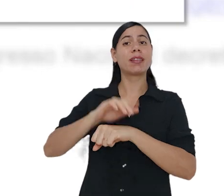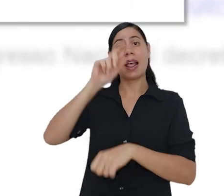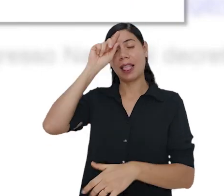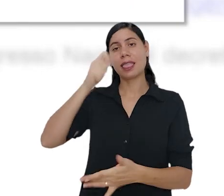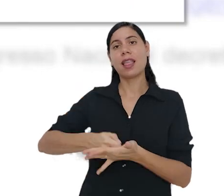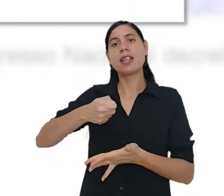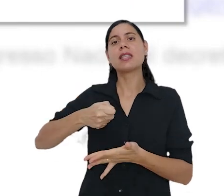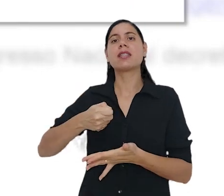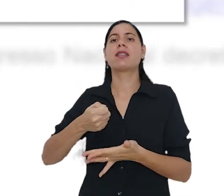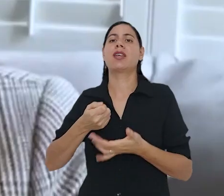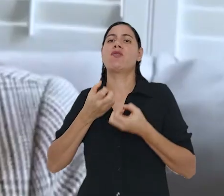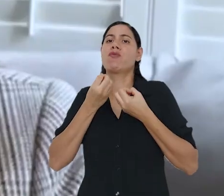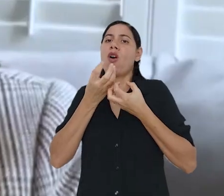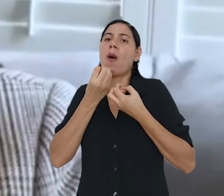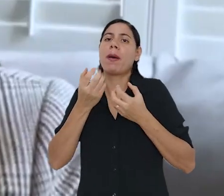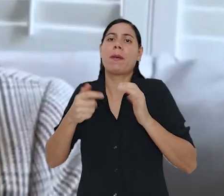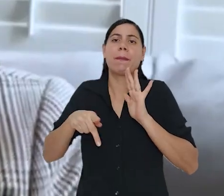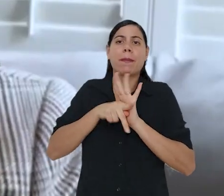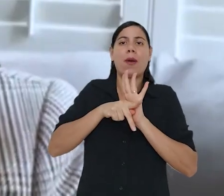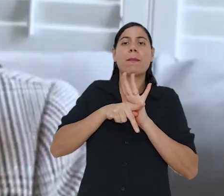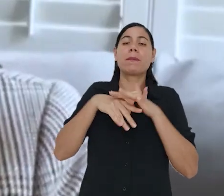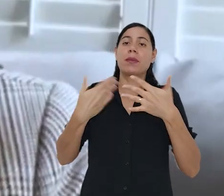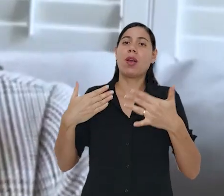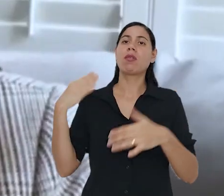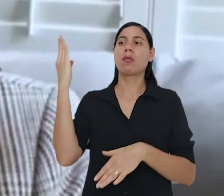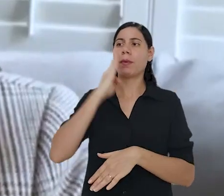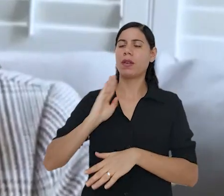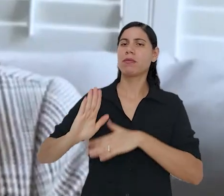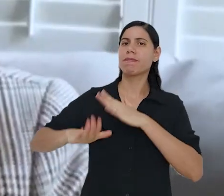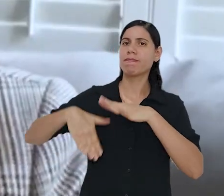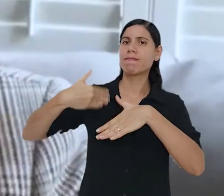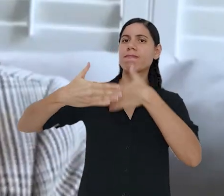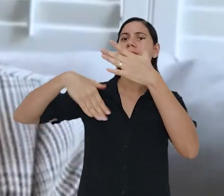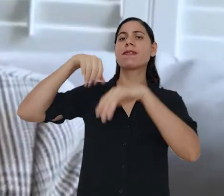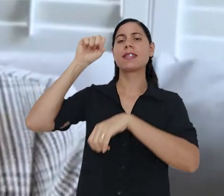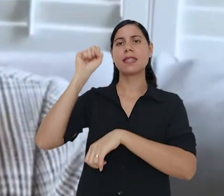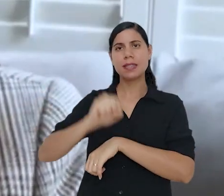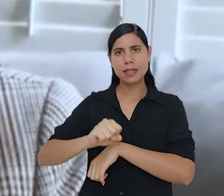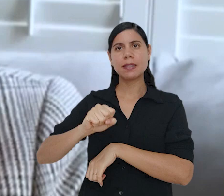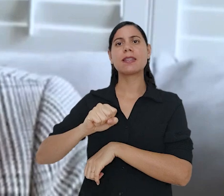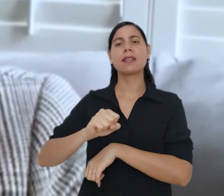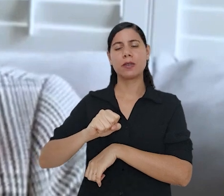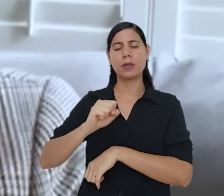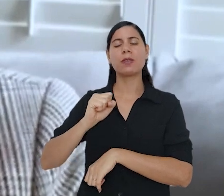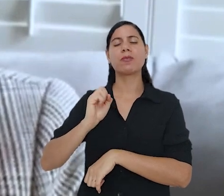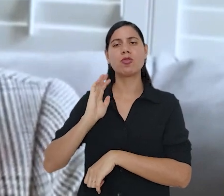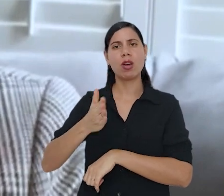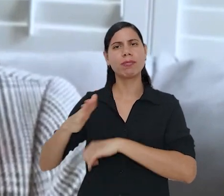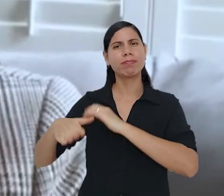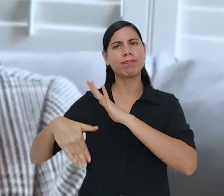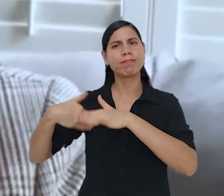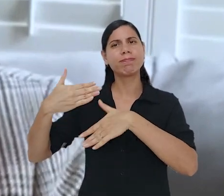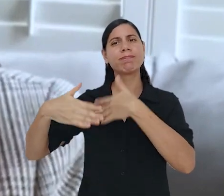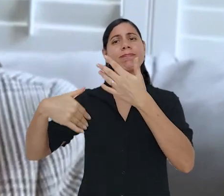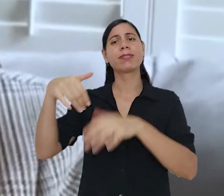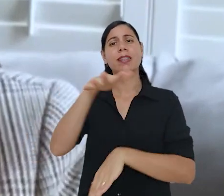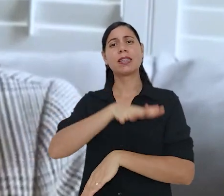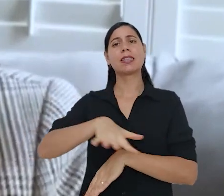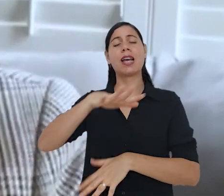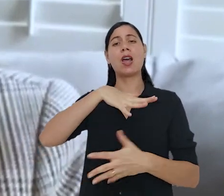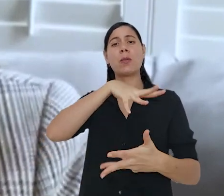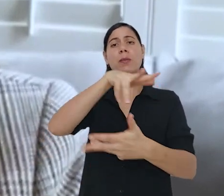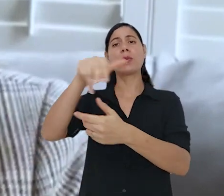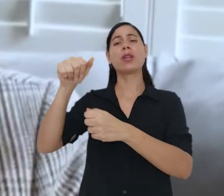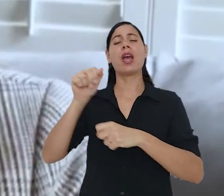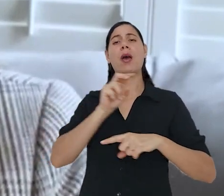decidir sobre os seus dados. Então, o Brasil tem avançado de maneira muito significativa no cenário mundial de